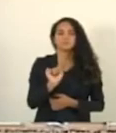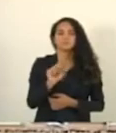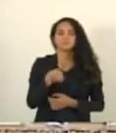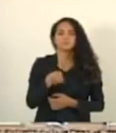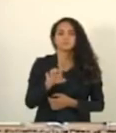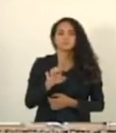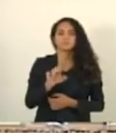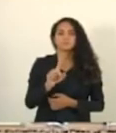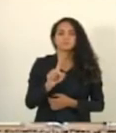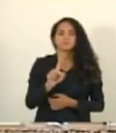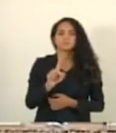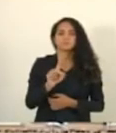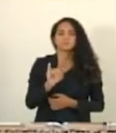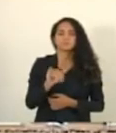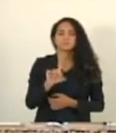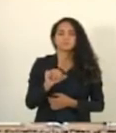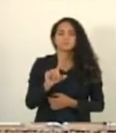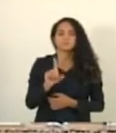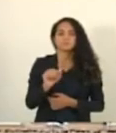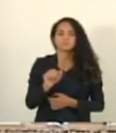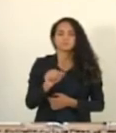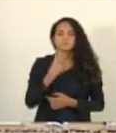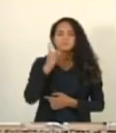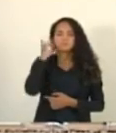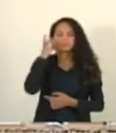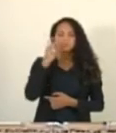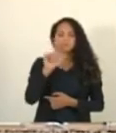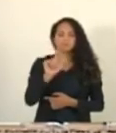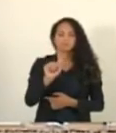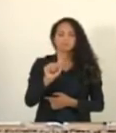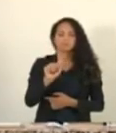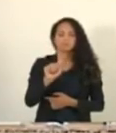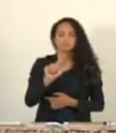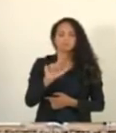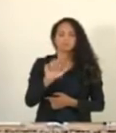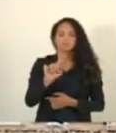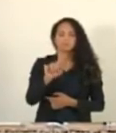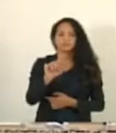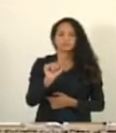Próximo. Deputado Alexandre Chambinho.